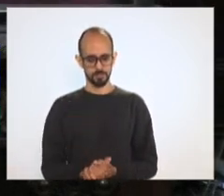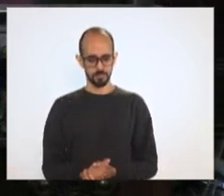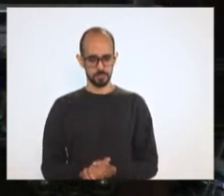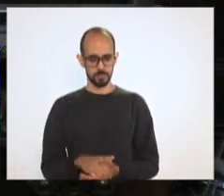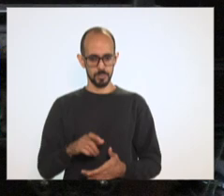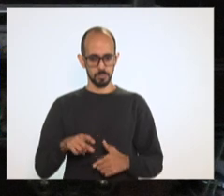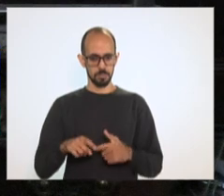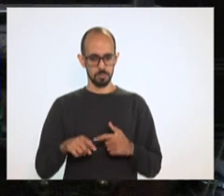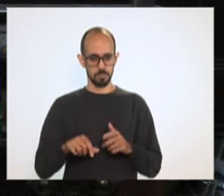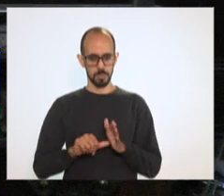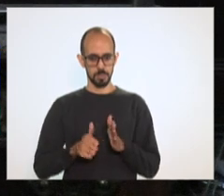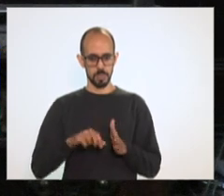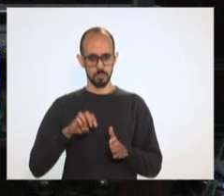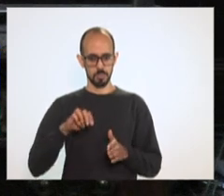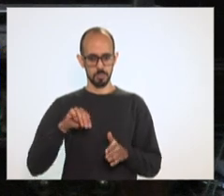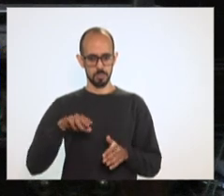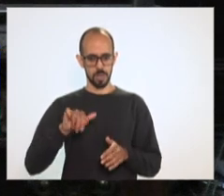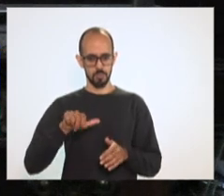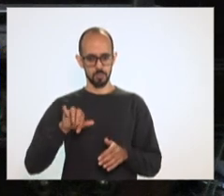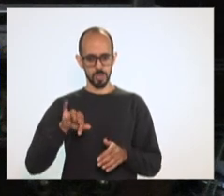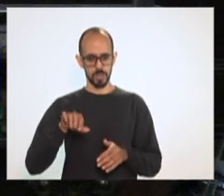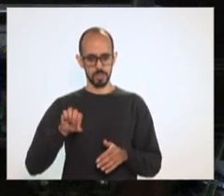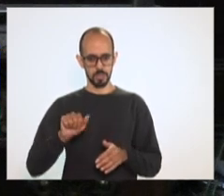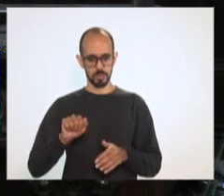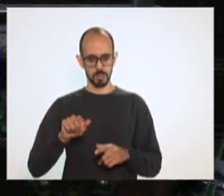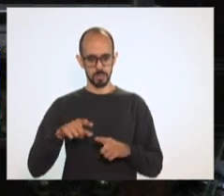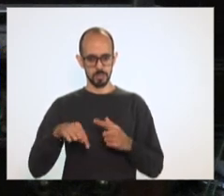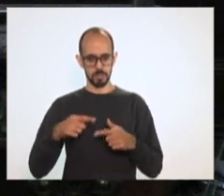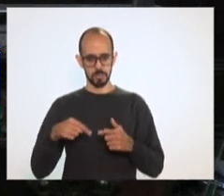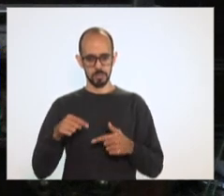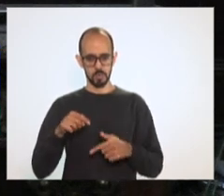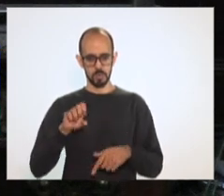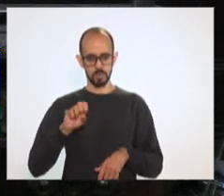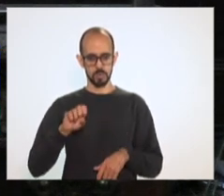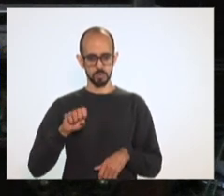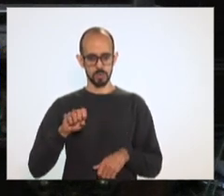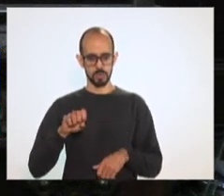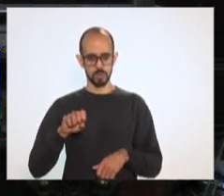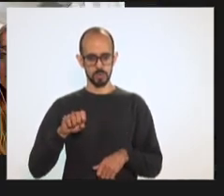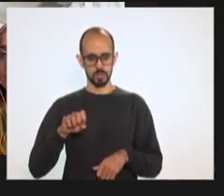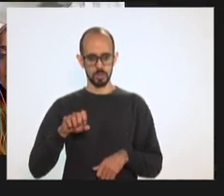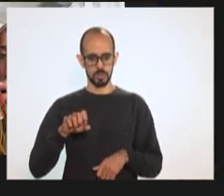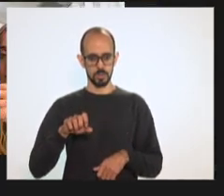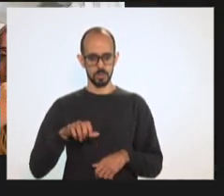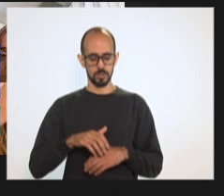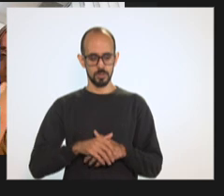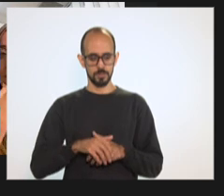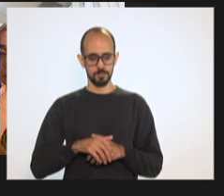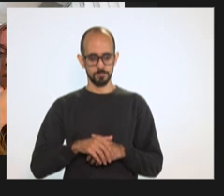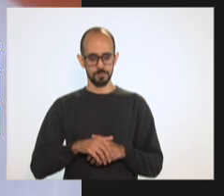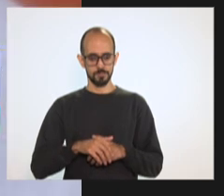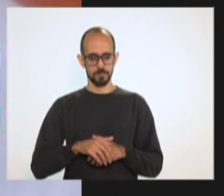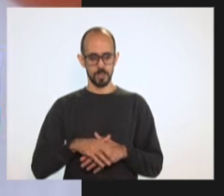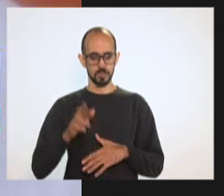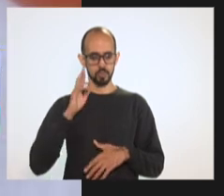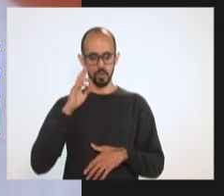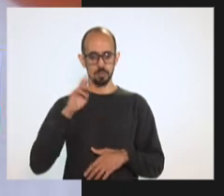deputado Valdeque Carneiro pela ordem ao final da pauta por favor senhor presidente